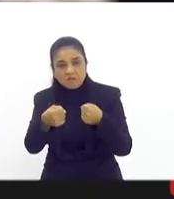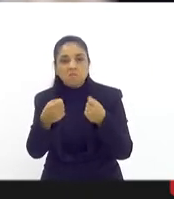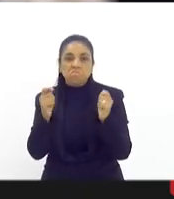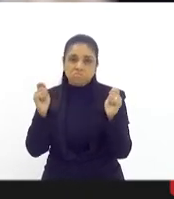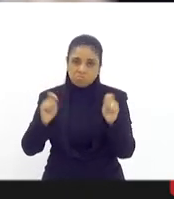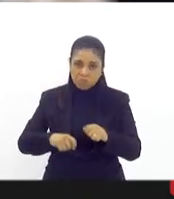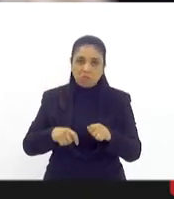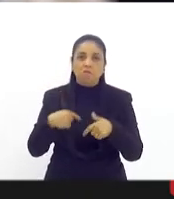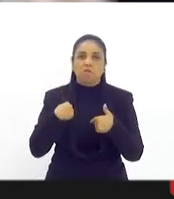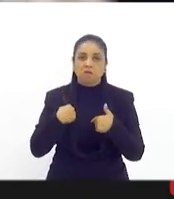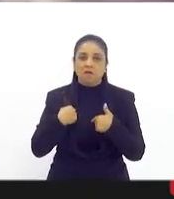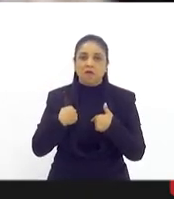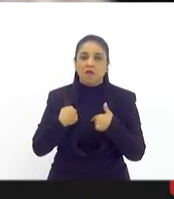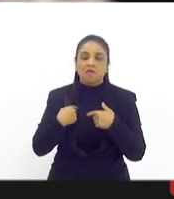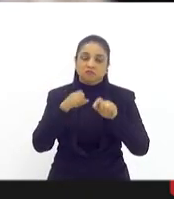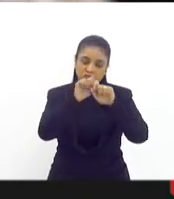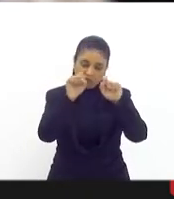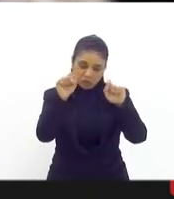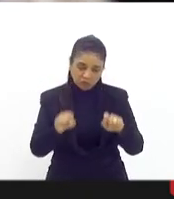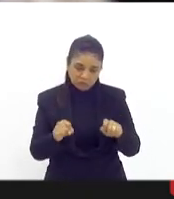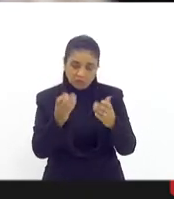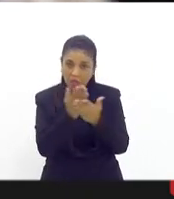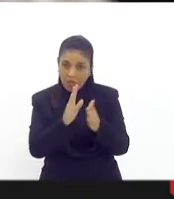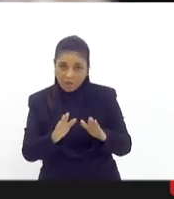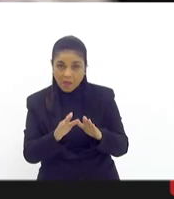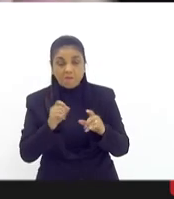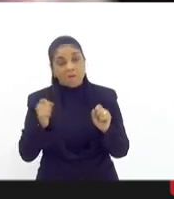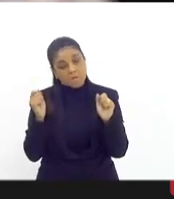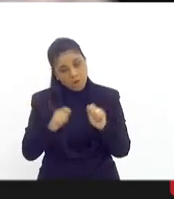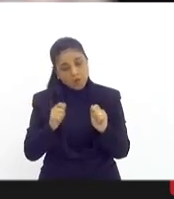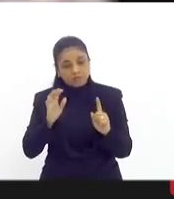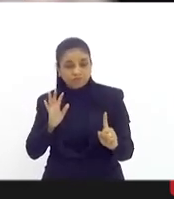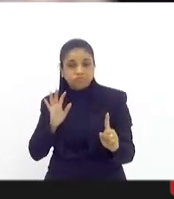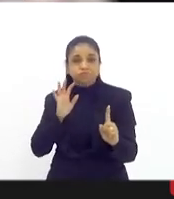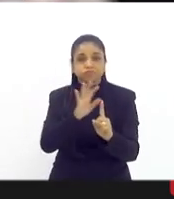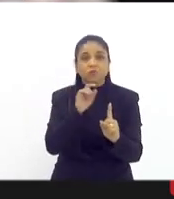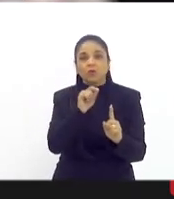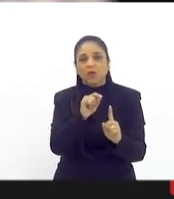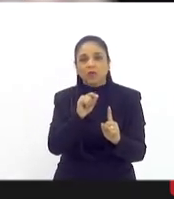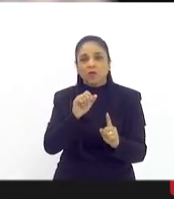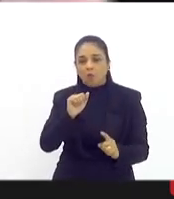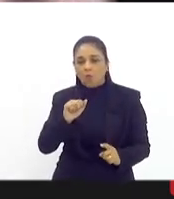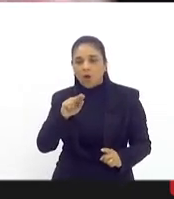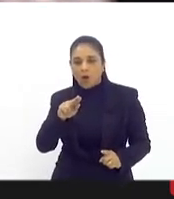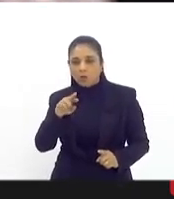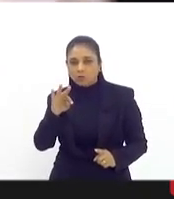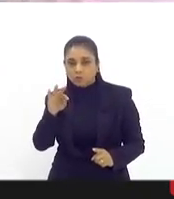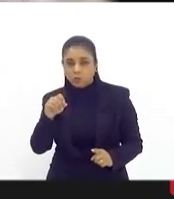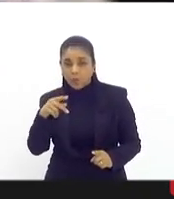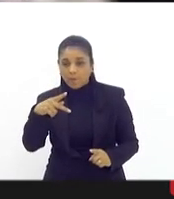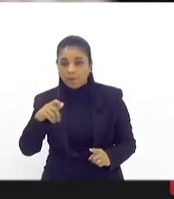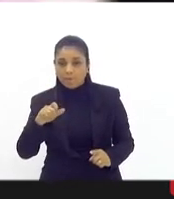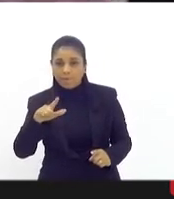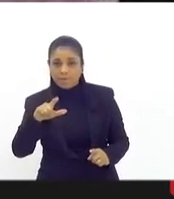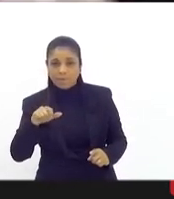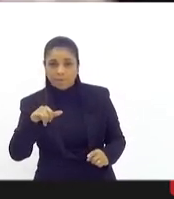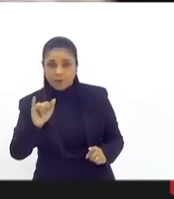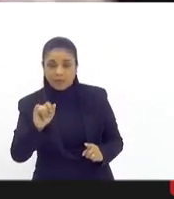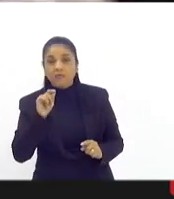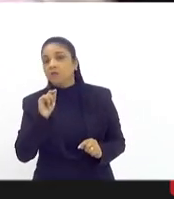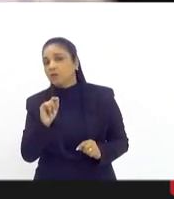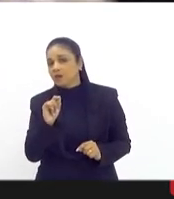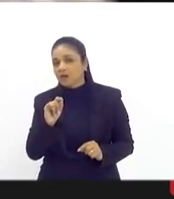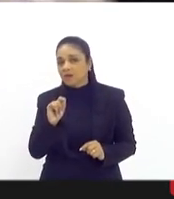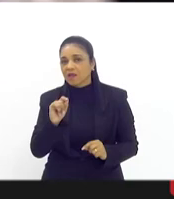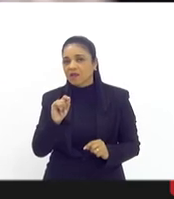destruir o sistema, a gente pode atacar uma das principais armas, que é o autoplay. Então, eu preciso sempre repetir, o autoplay